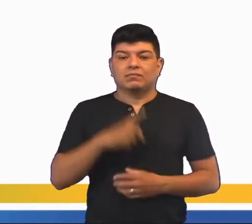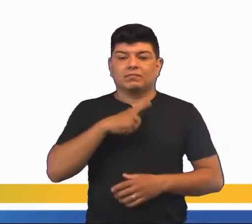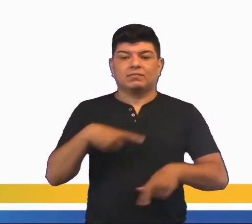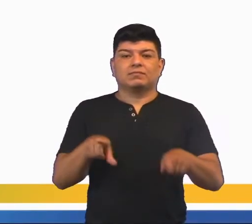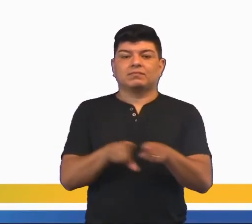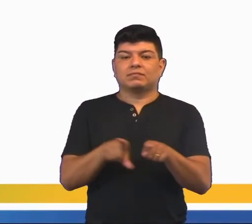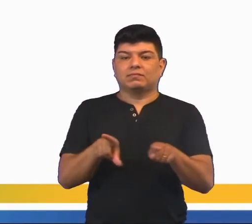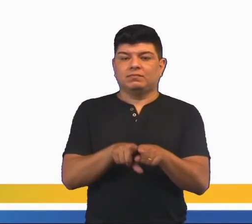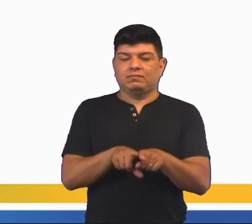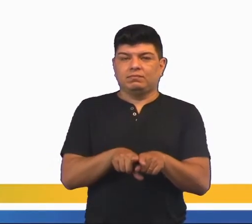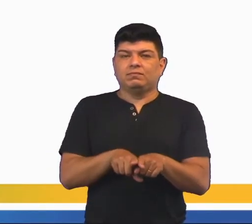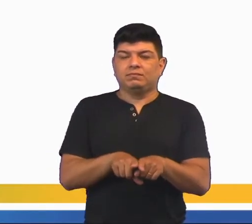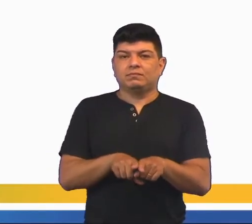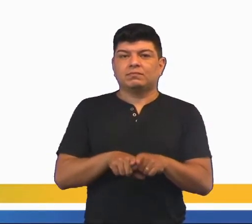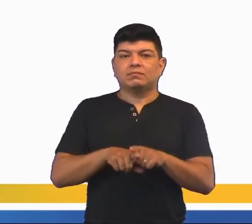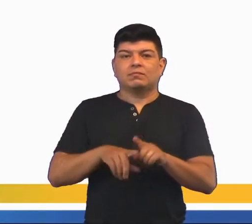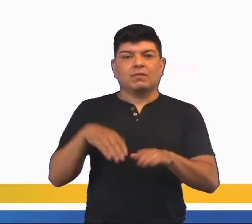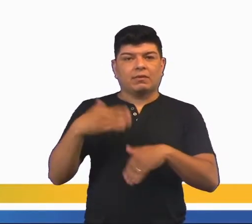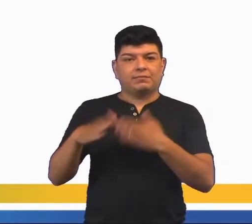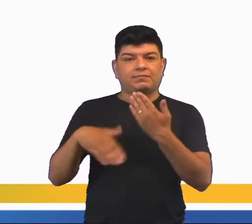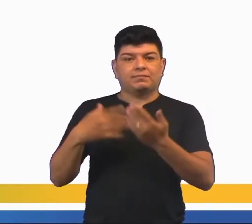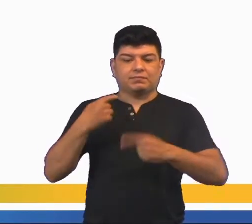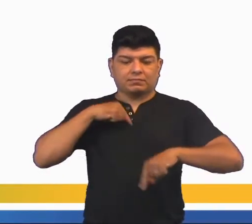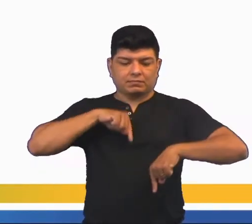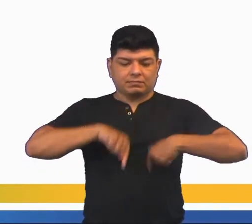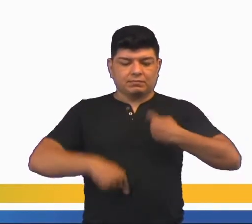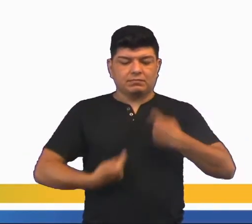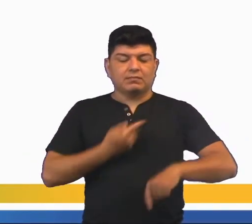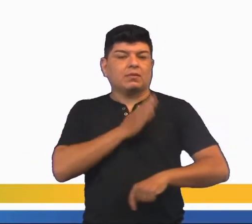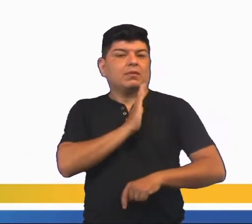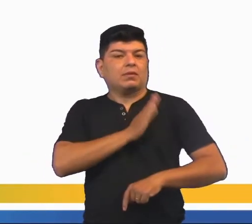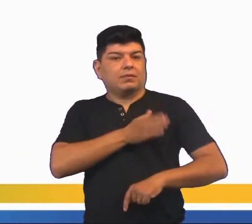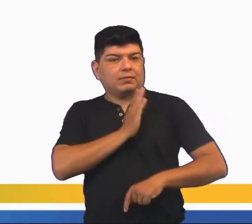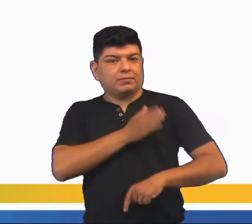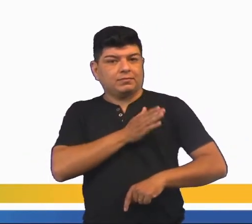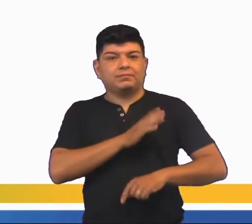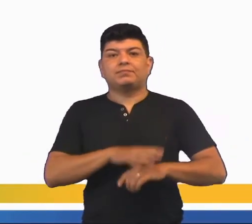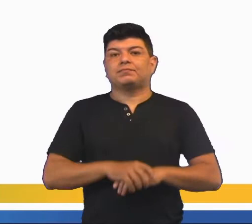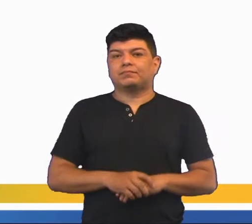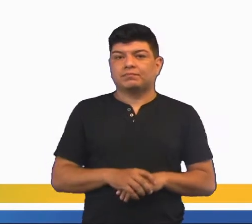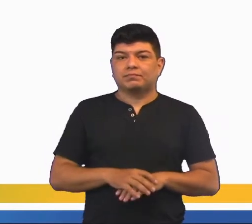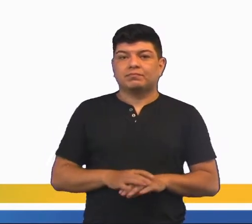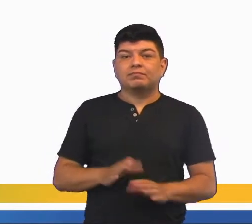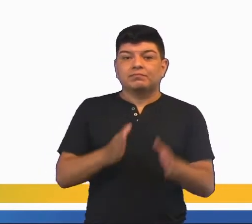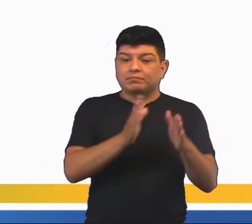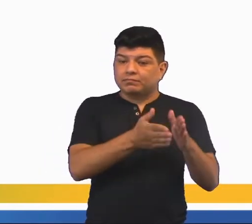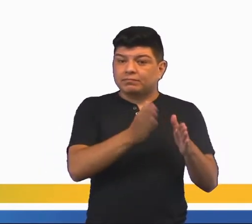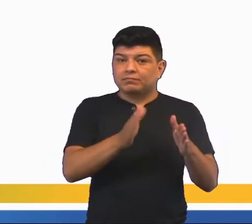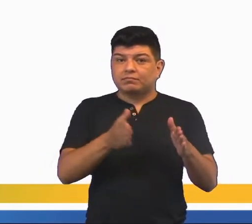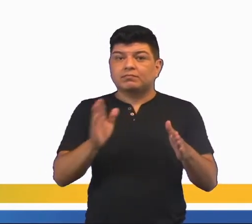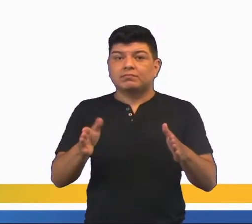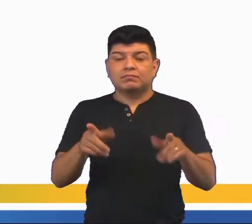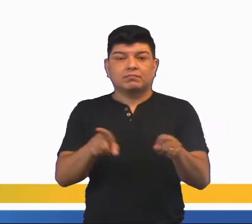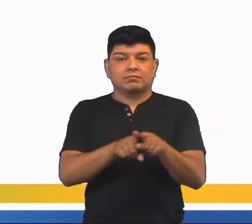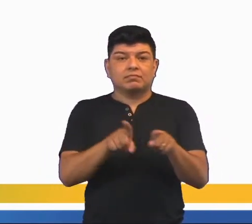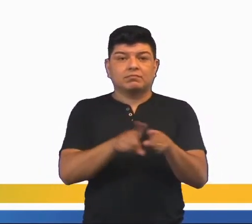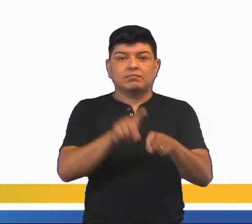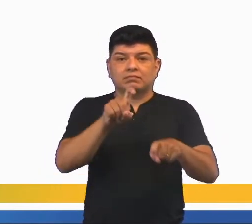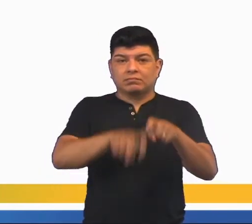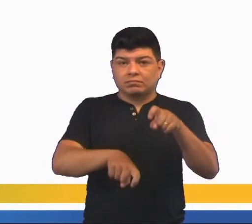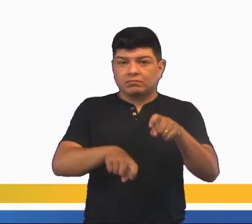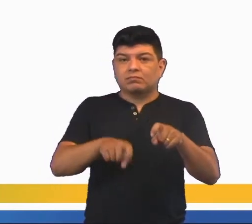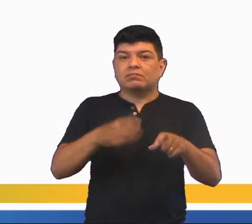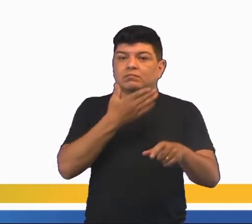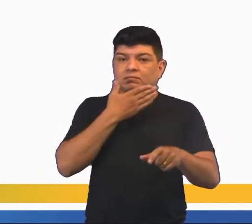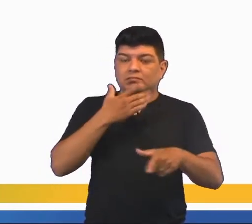Temos também o desenvolvimento do sistema cardiorrespiratório. Nessa faixa etária, além dos órgãos